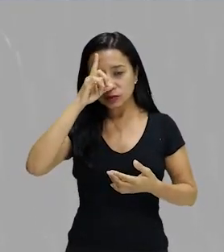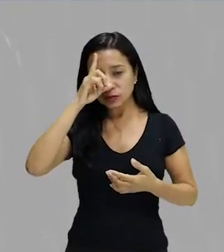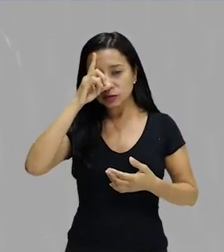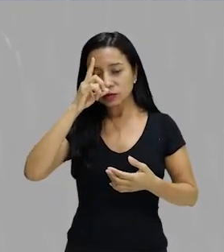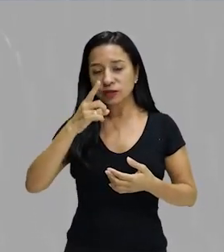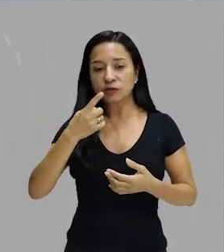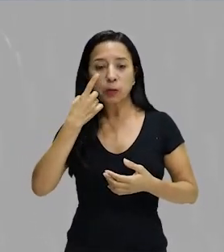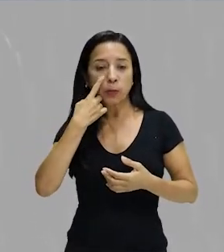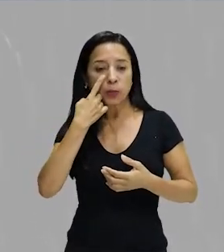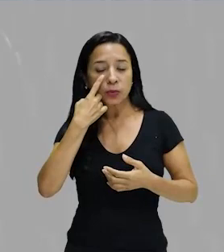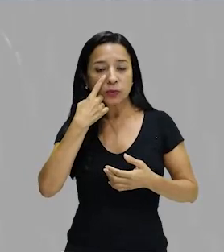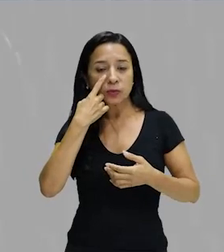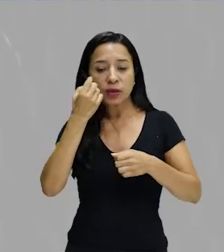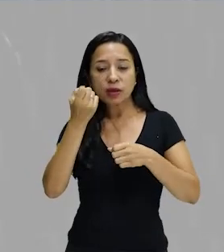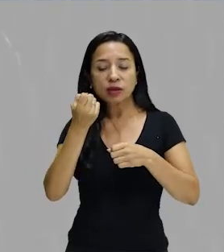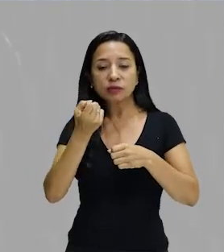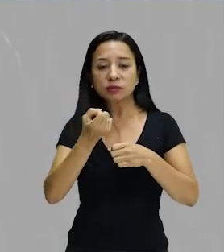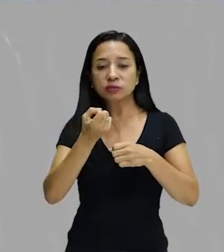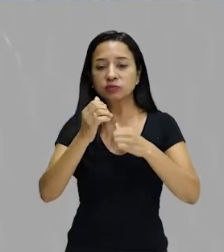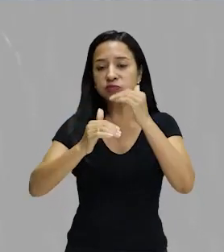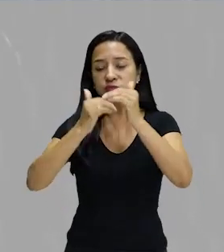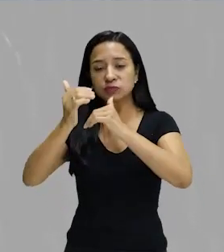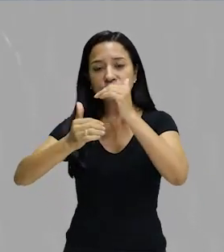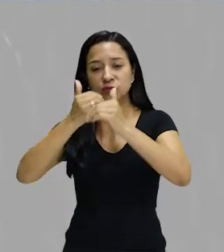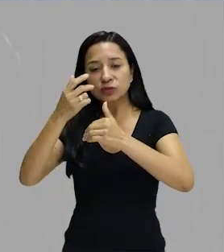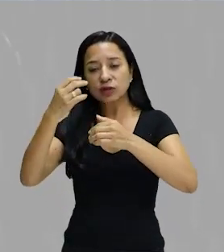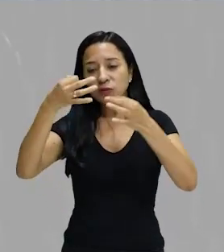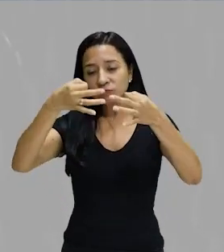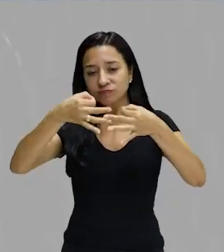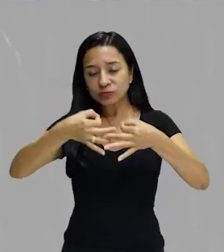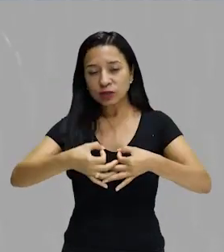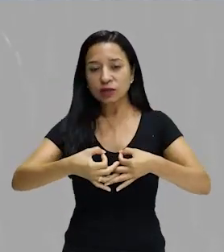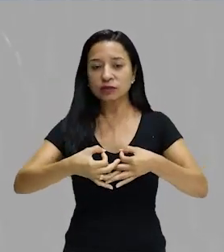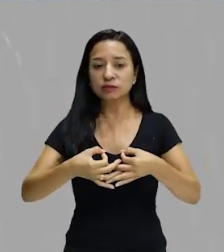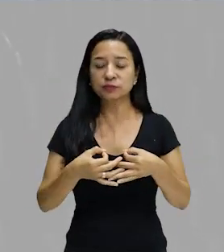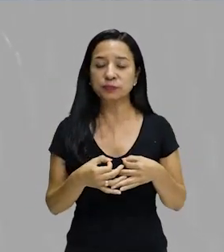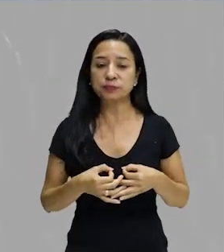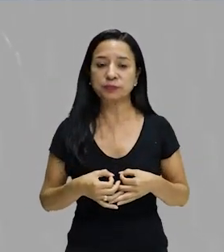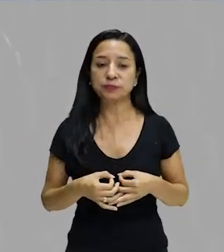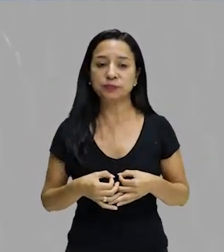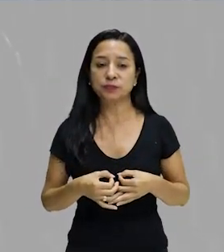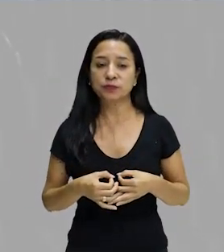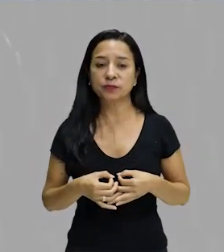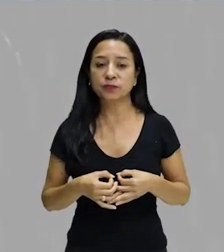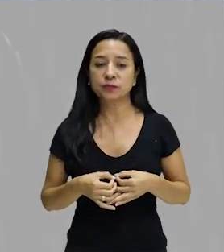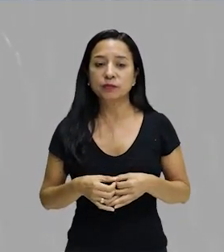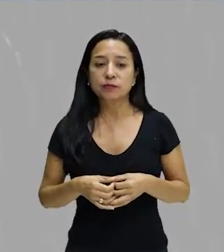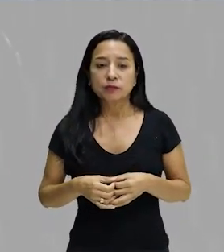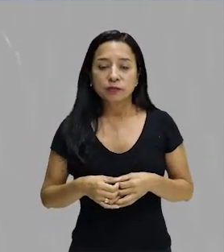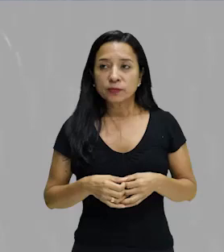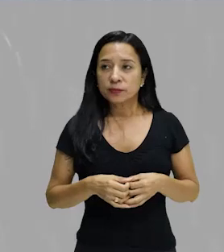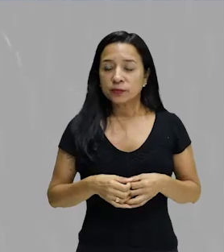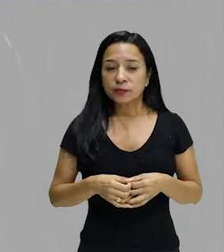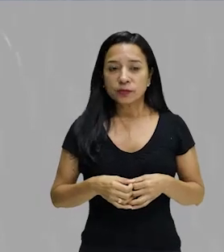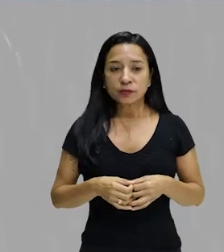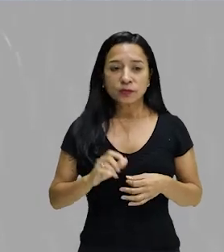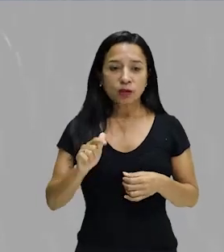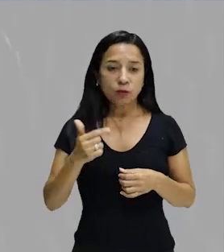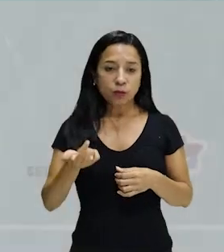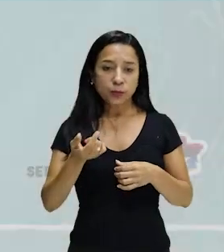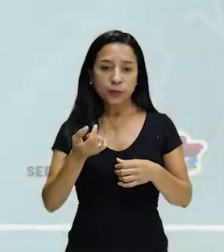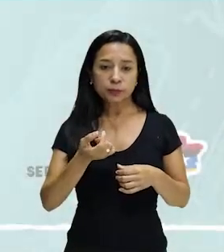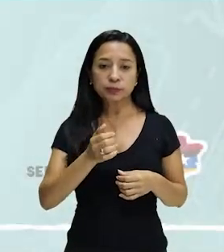alguns autores e aí você vai se familiarizando com a regência de forma natural, tá bom? Outro